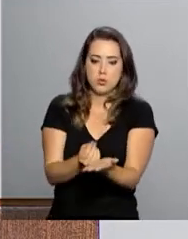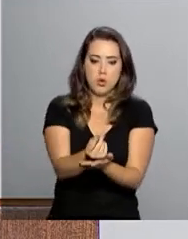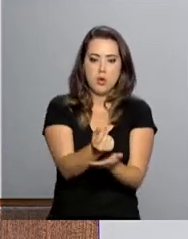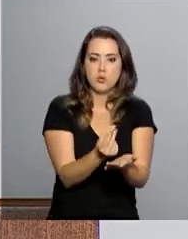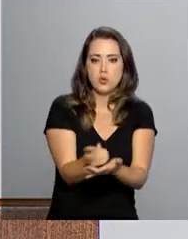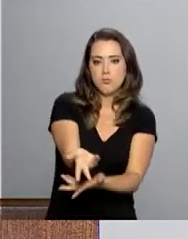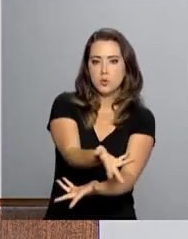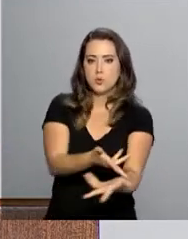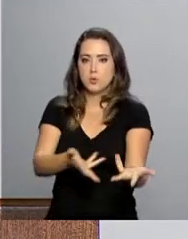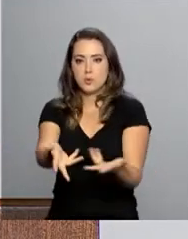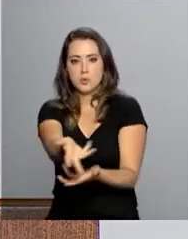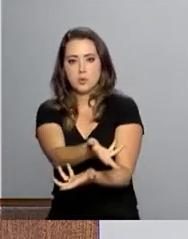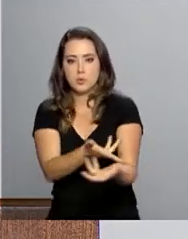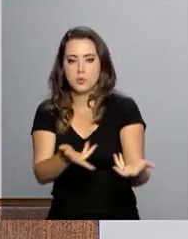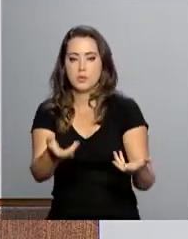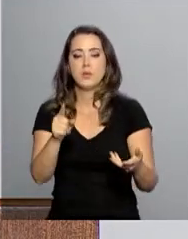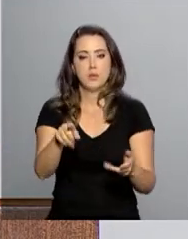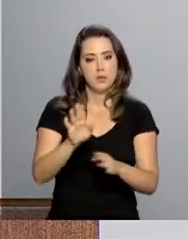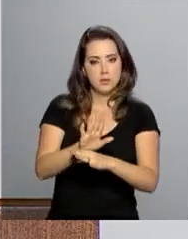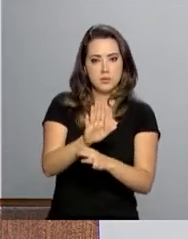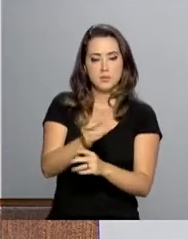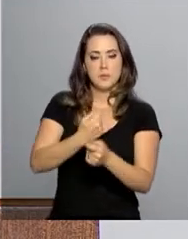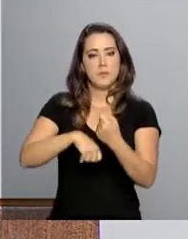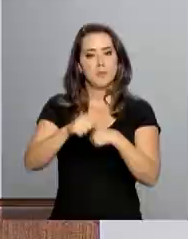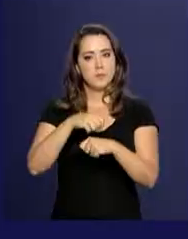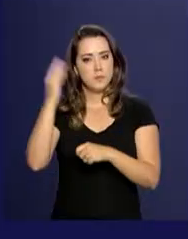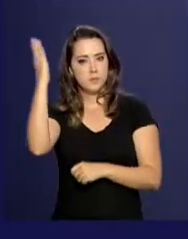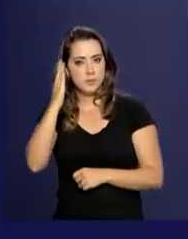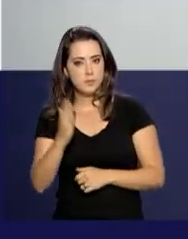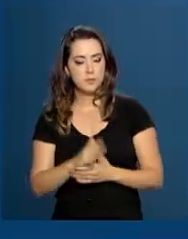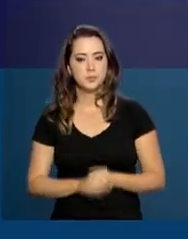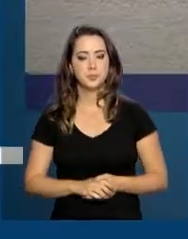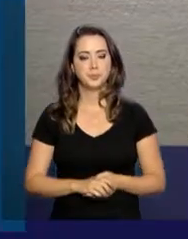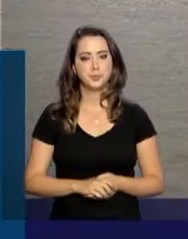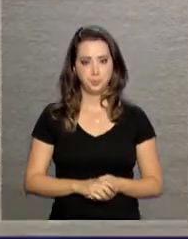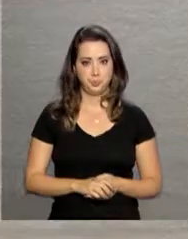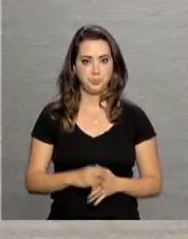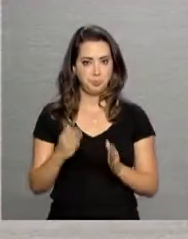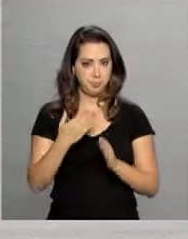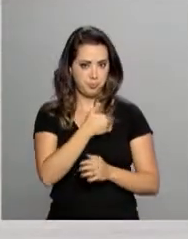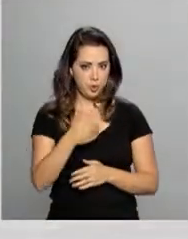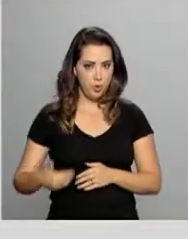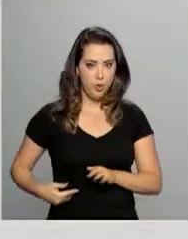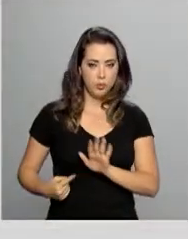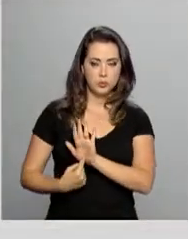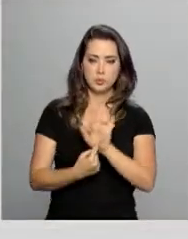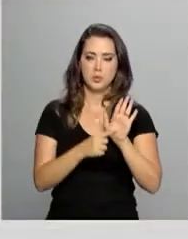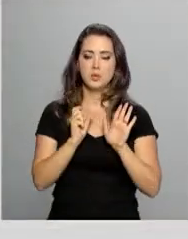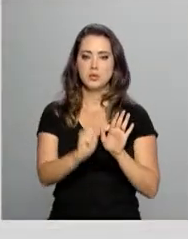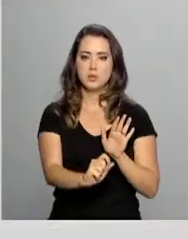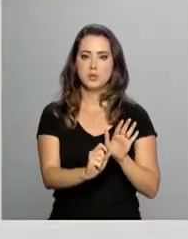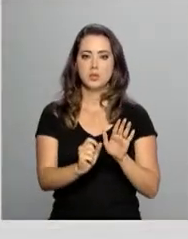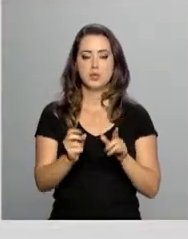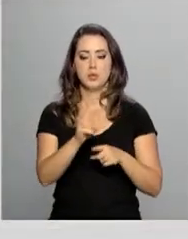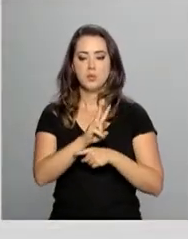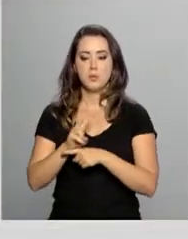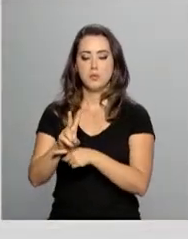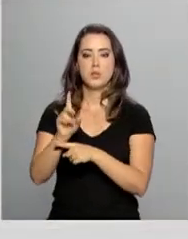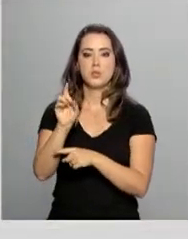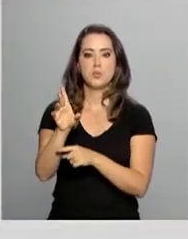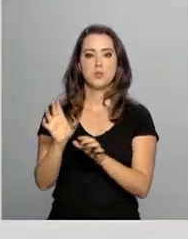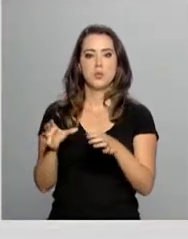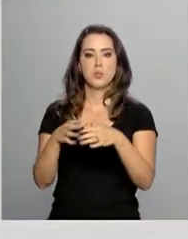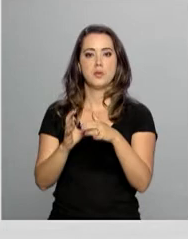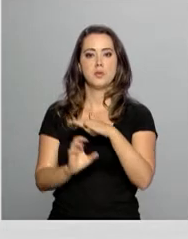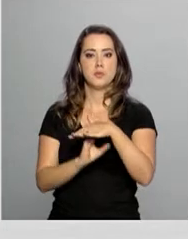E é isto que ajuda a economia nacional. Segundo o governo, a nova linha de crédito será apenas para os trabalhadores